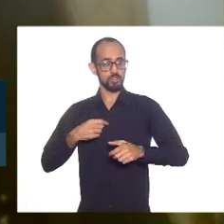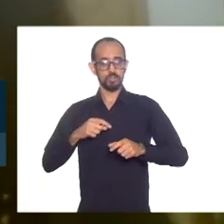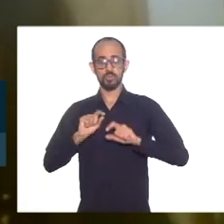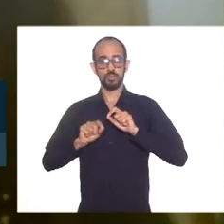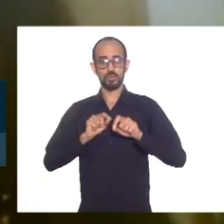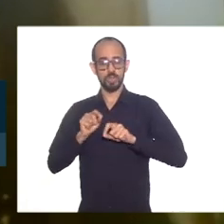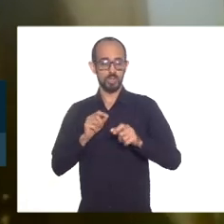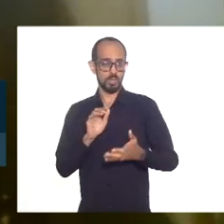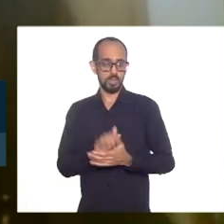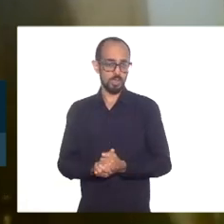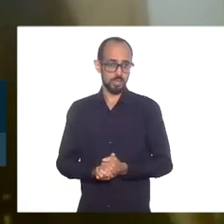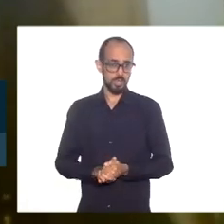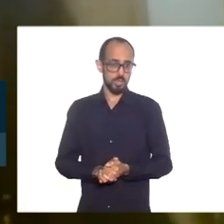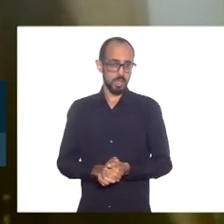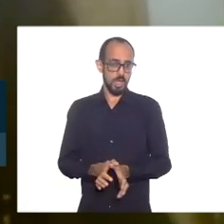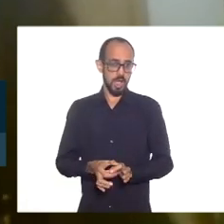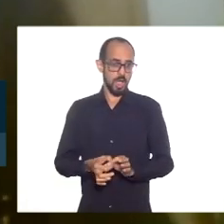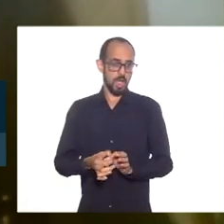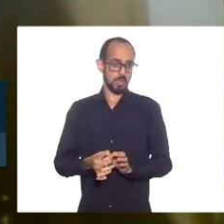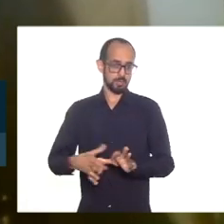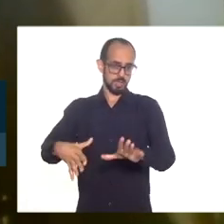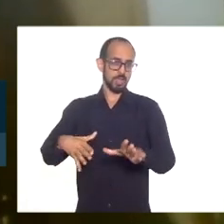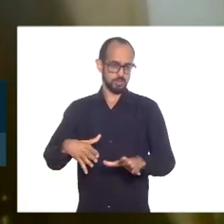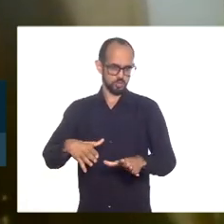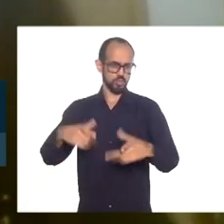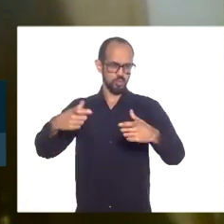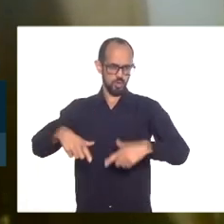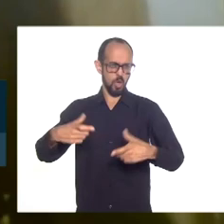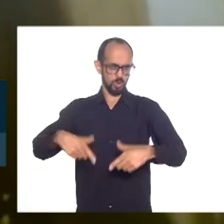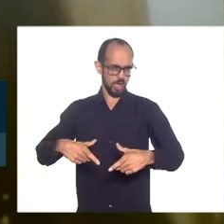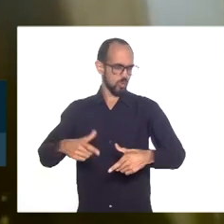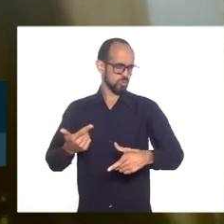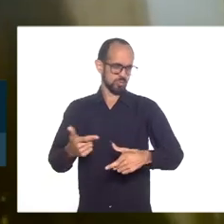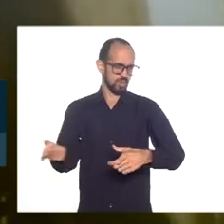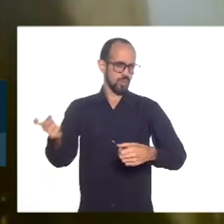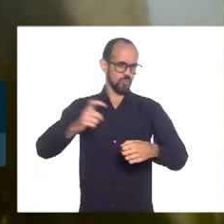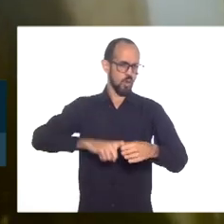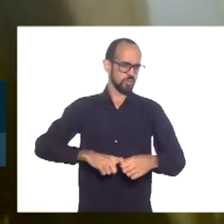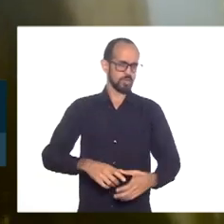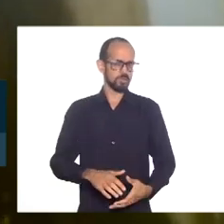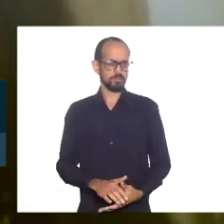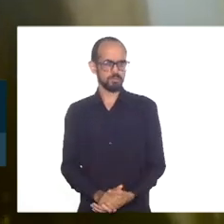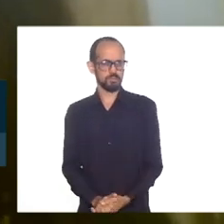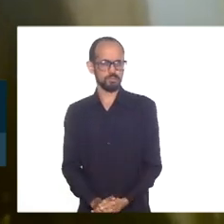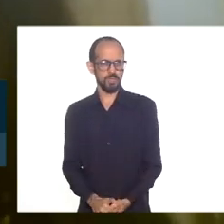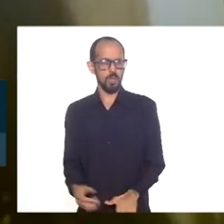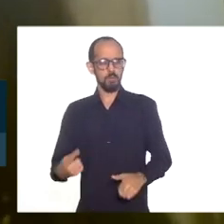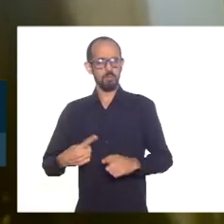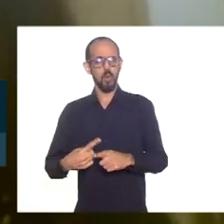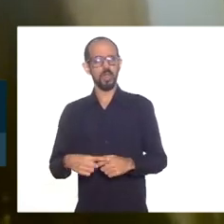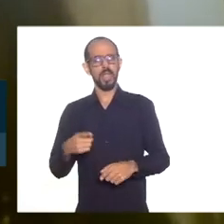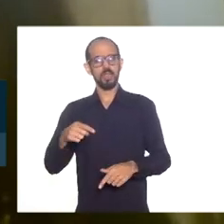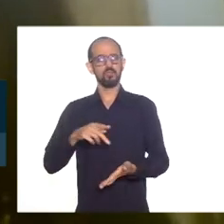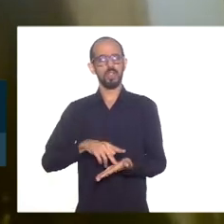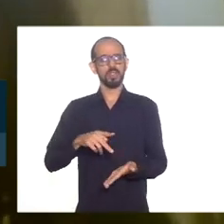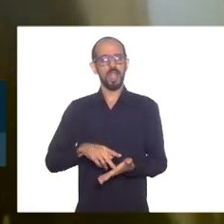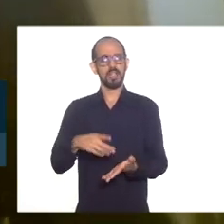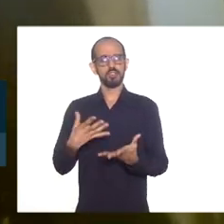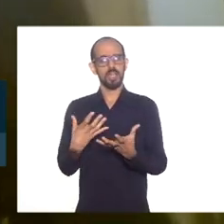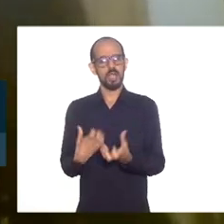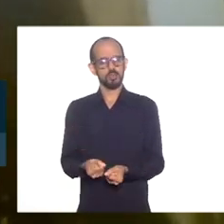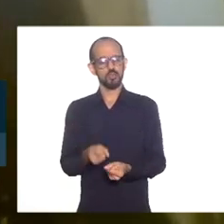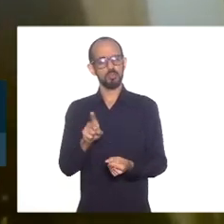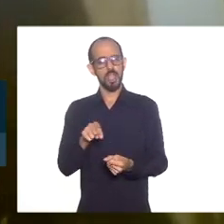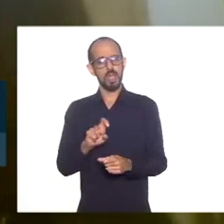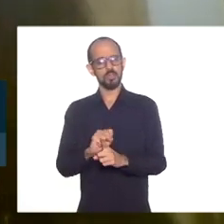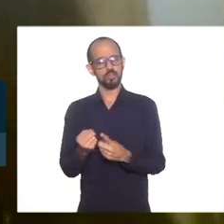assim, cede um espaço que não tem volta, né? Porque quem arca com ele é a